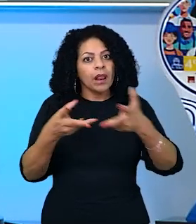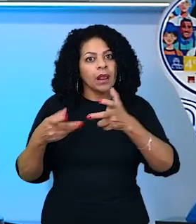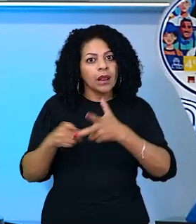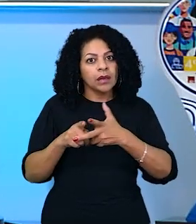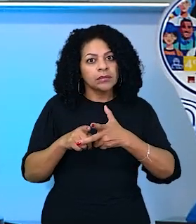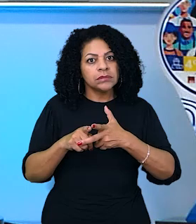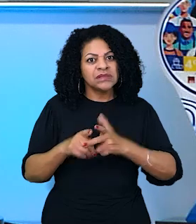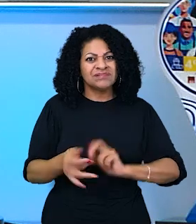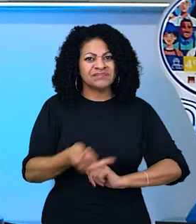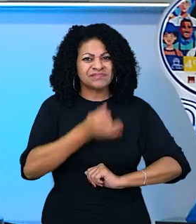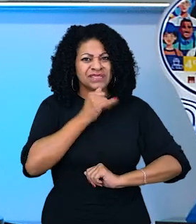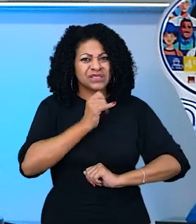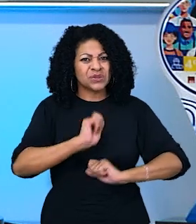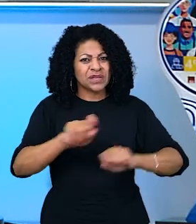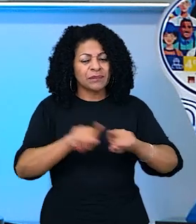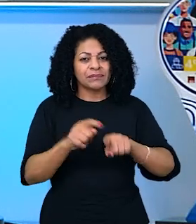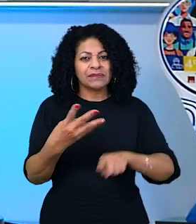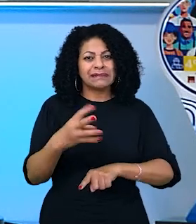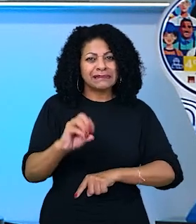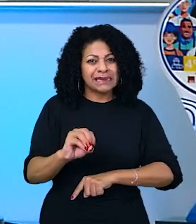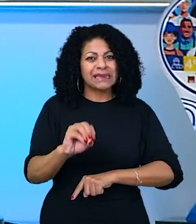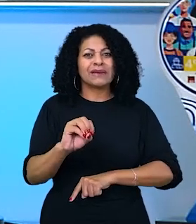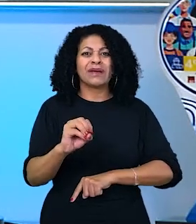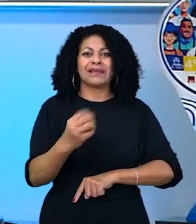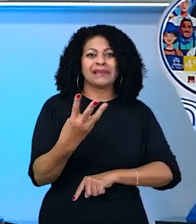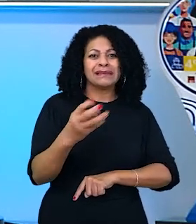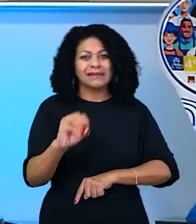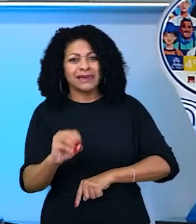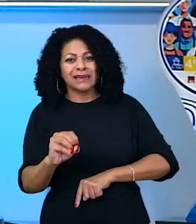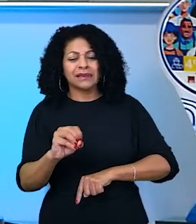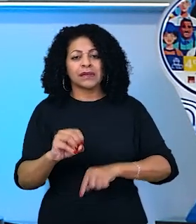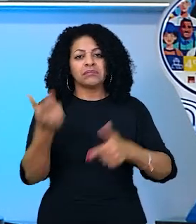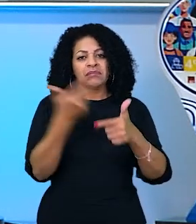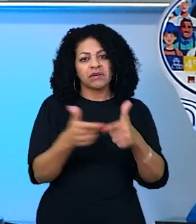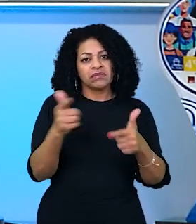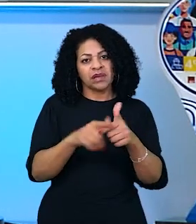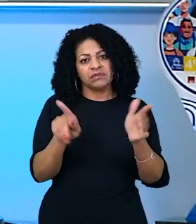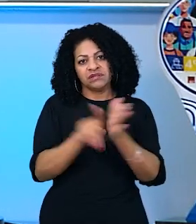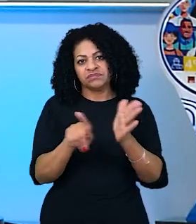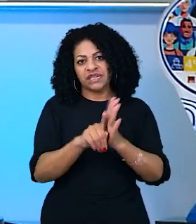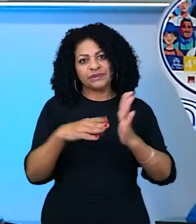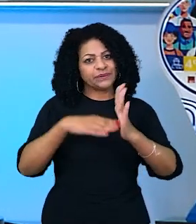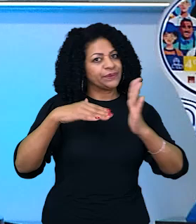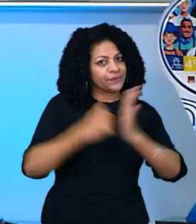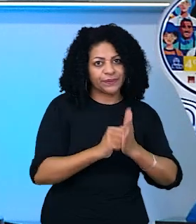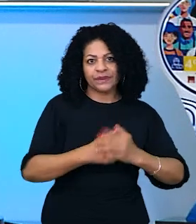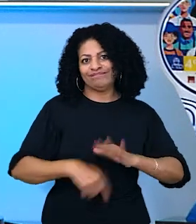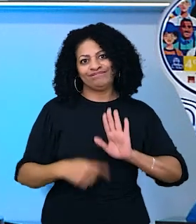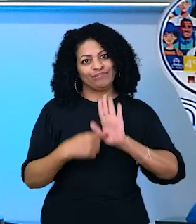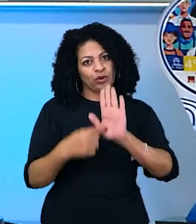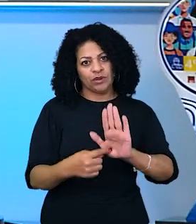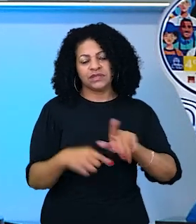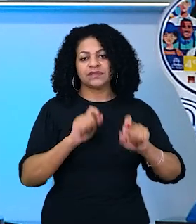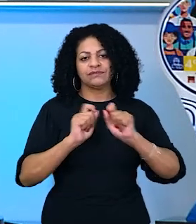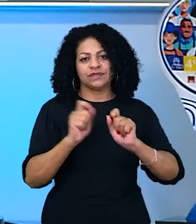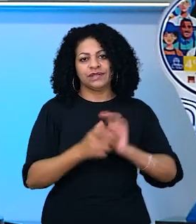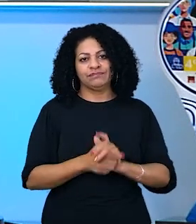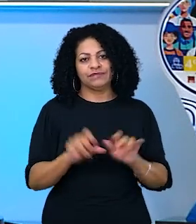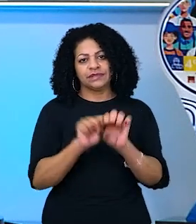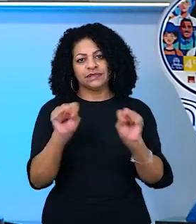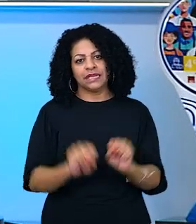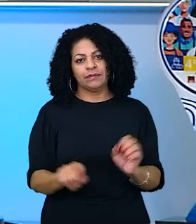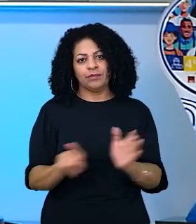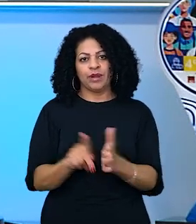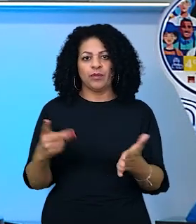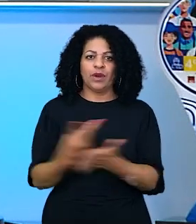numa sessão mais de 30, 40 casos de acidente de trabalho. Então, que revela que em algum lugar o sistema